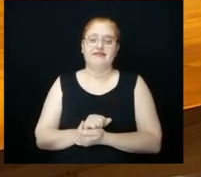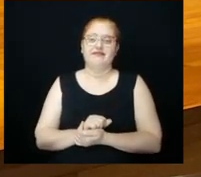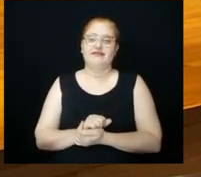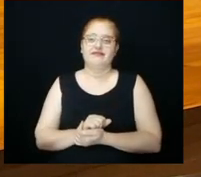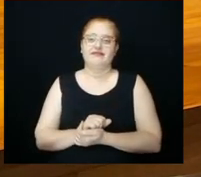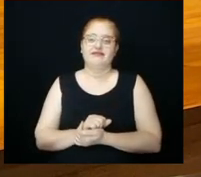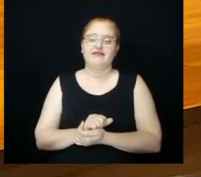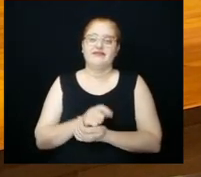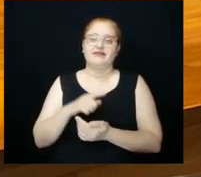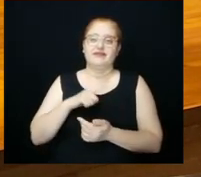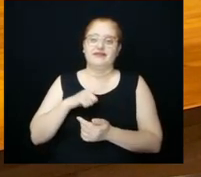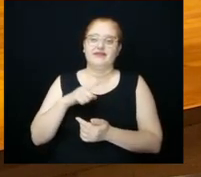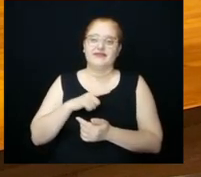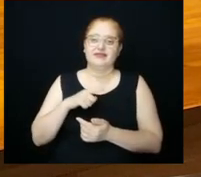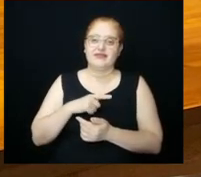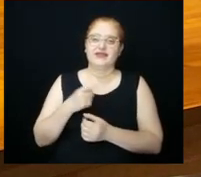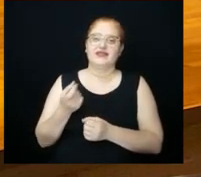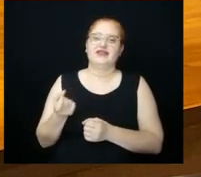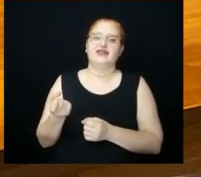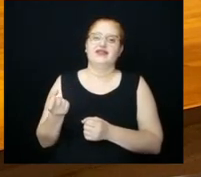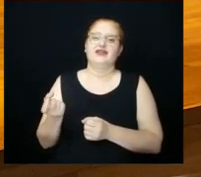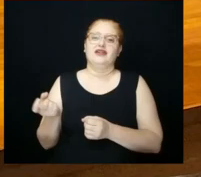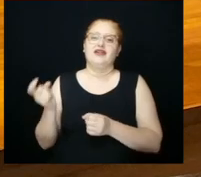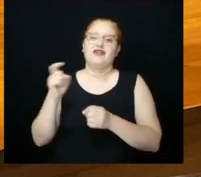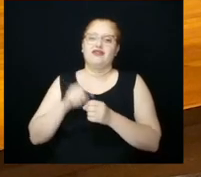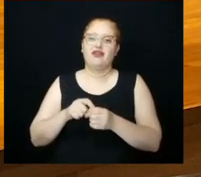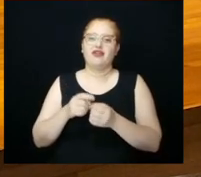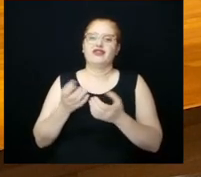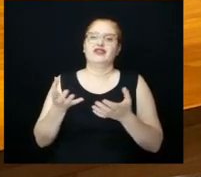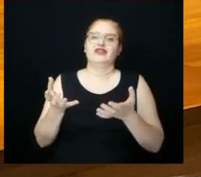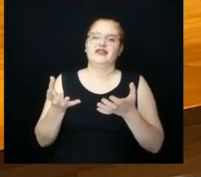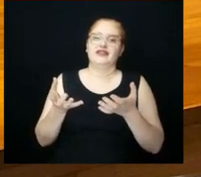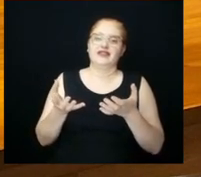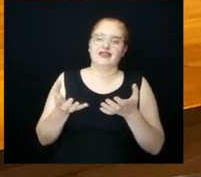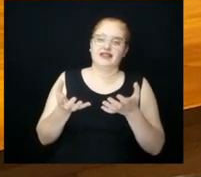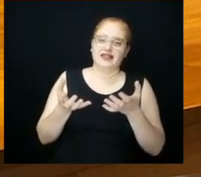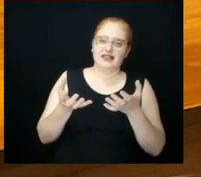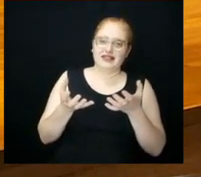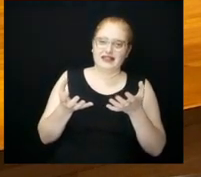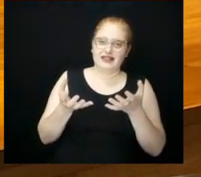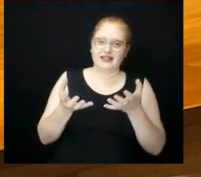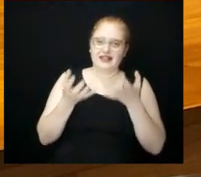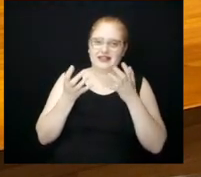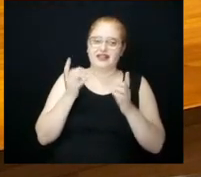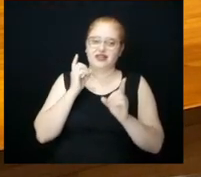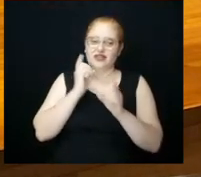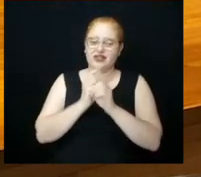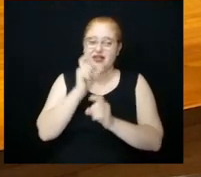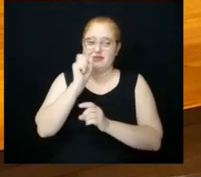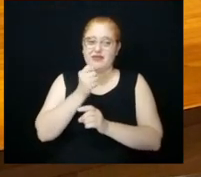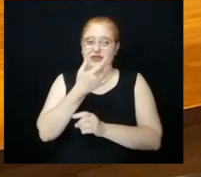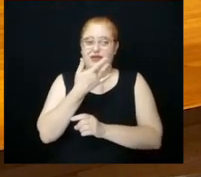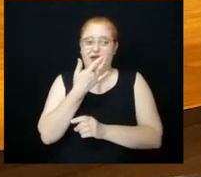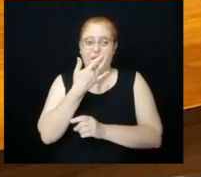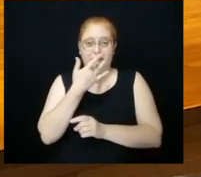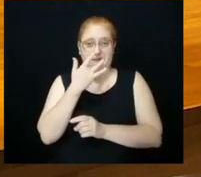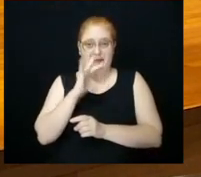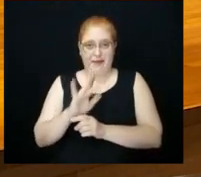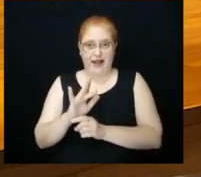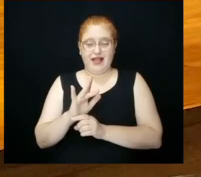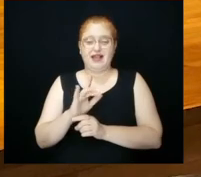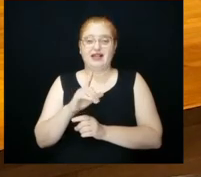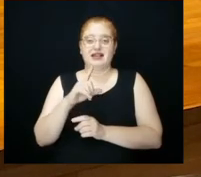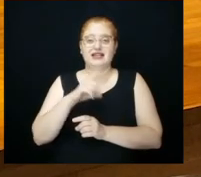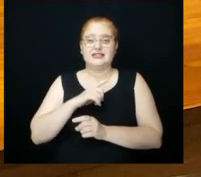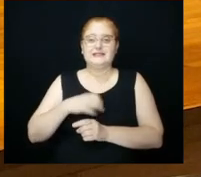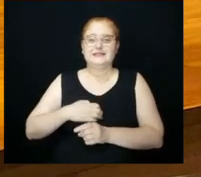uma revolta que eles prometem que um dia eles vão se rebelar e vão matar toda a pessoa branca que eles encontrarem. Né? Mas eu vi alguma coisa assim no...